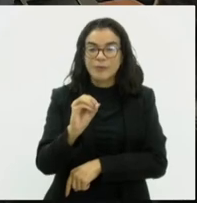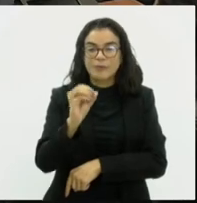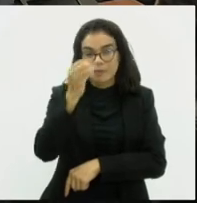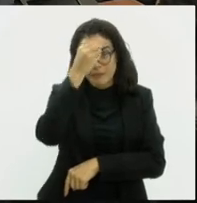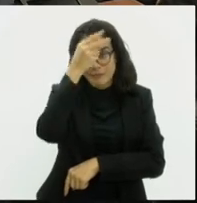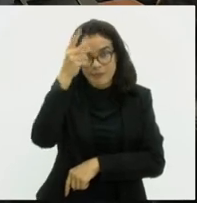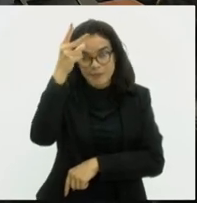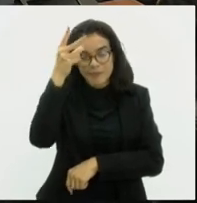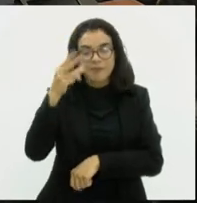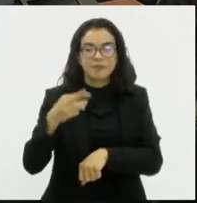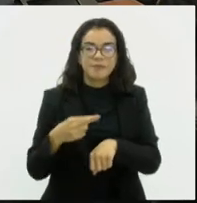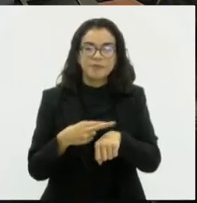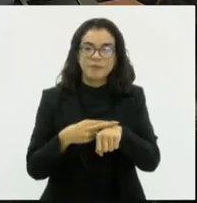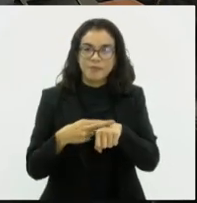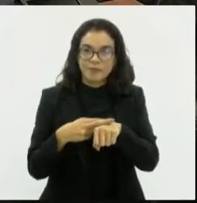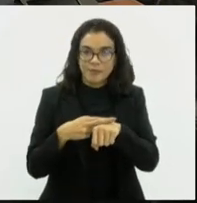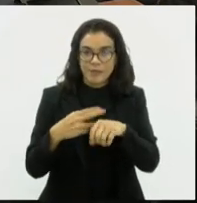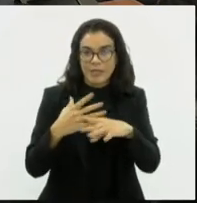que...